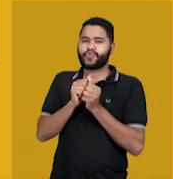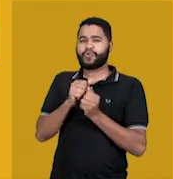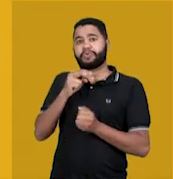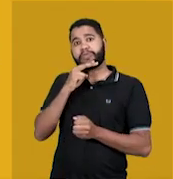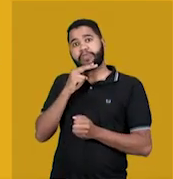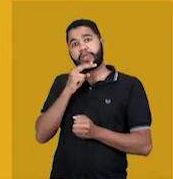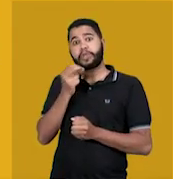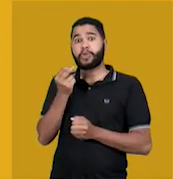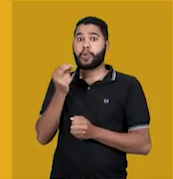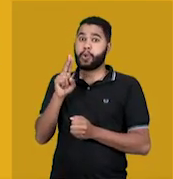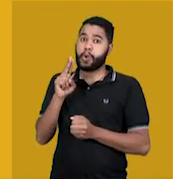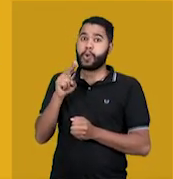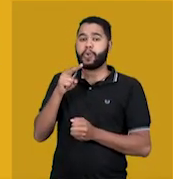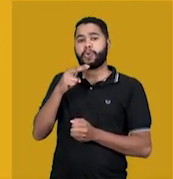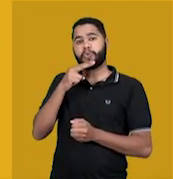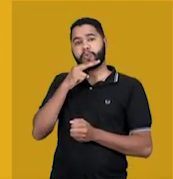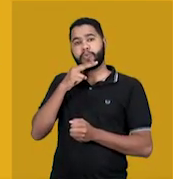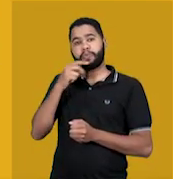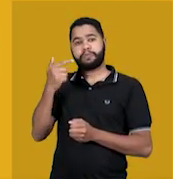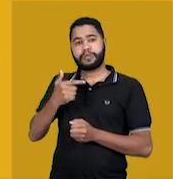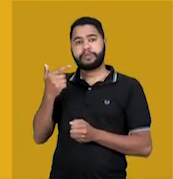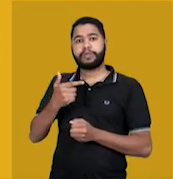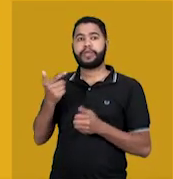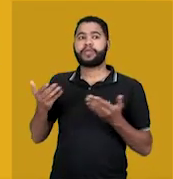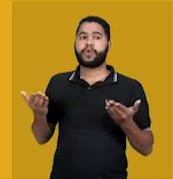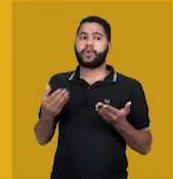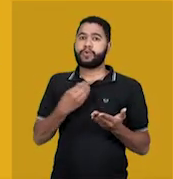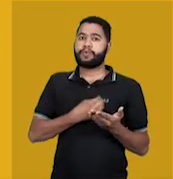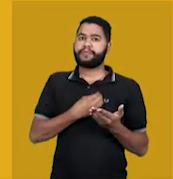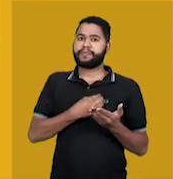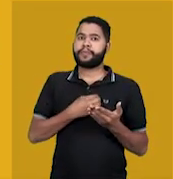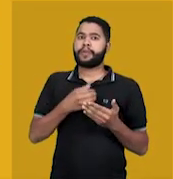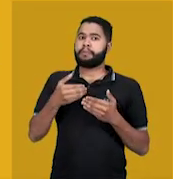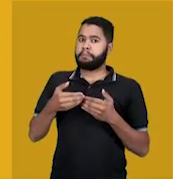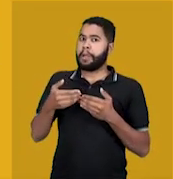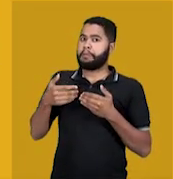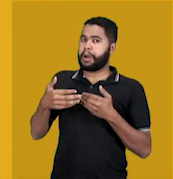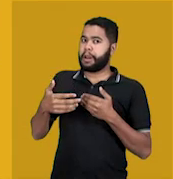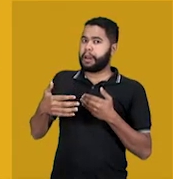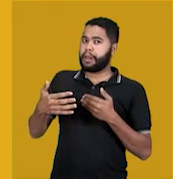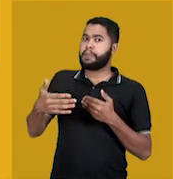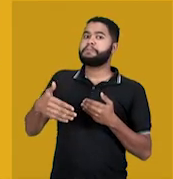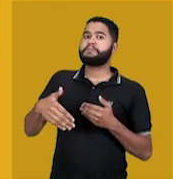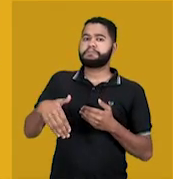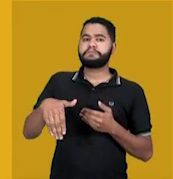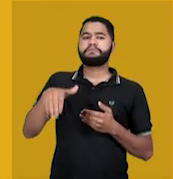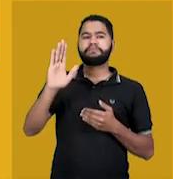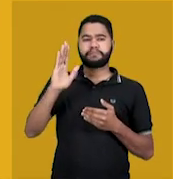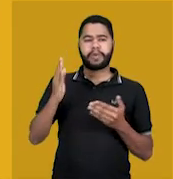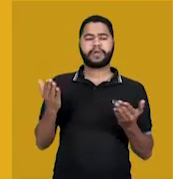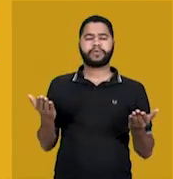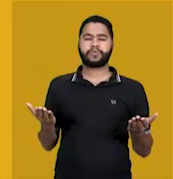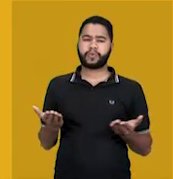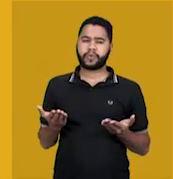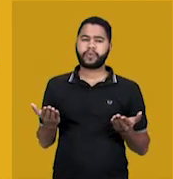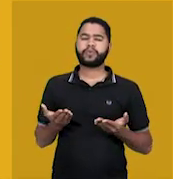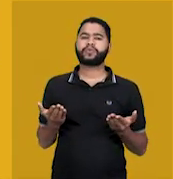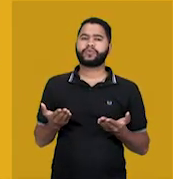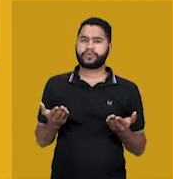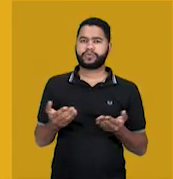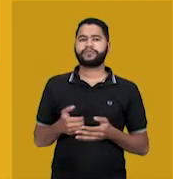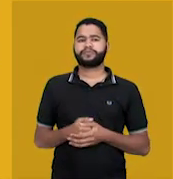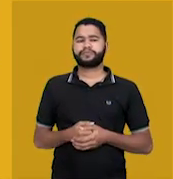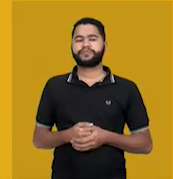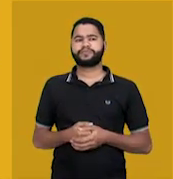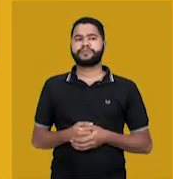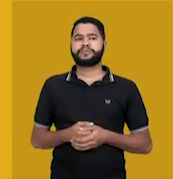a população hoje mundial tem uma expectativa de vida, uma longevidade muito maior, Hoje as pessoas vivem mais.